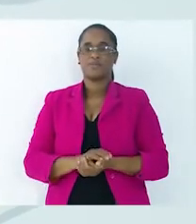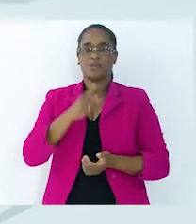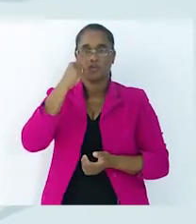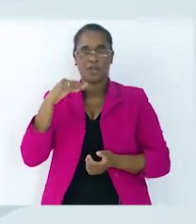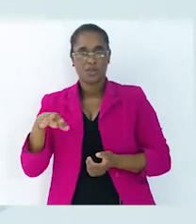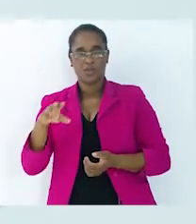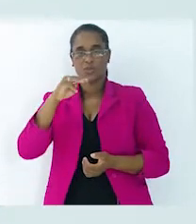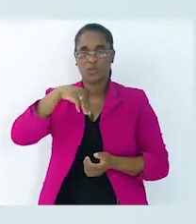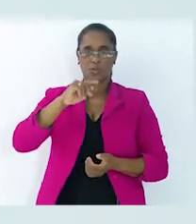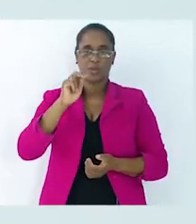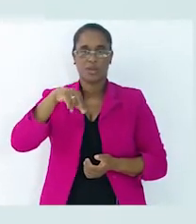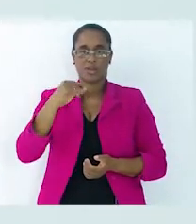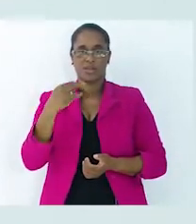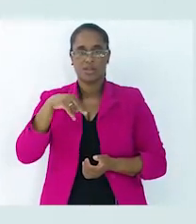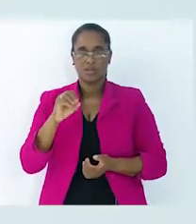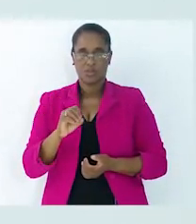menino